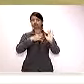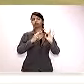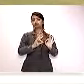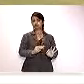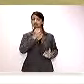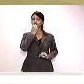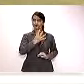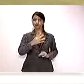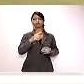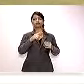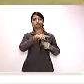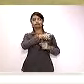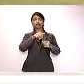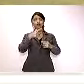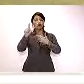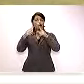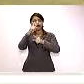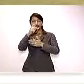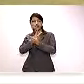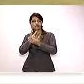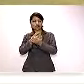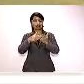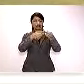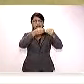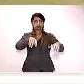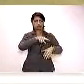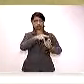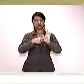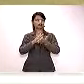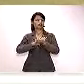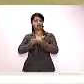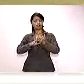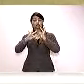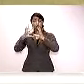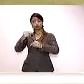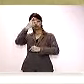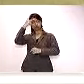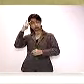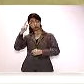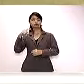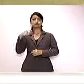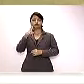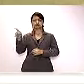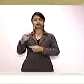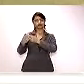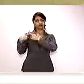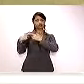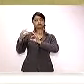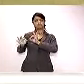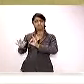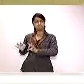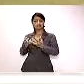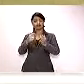constitucional e lrf demais falhas não formam conjunto capaz de prejudicar esses demonstrativos sobre o Quad pessoal registo que o responsável tomou providências para a